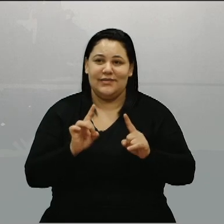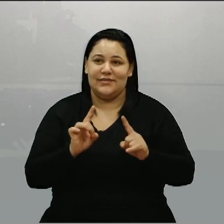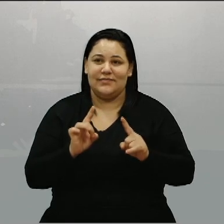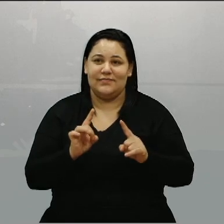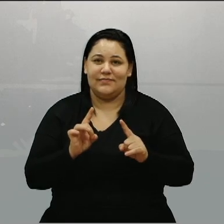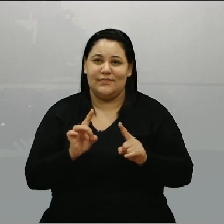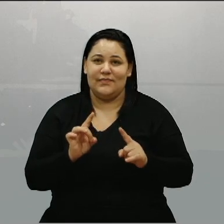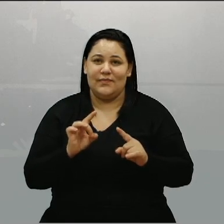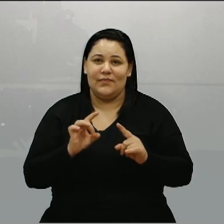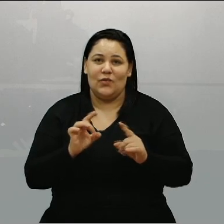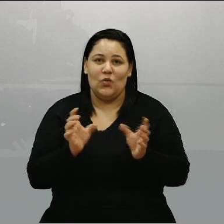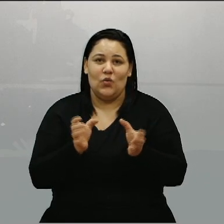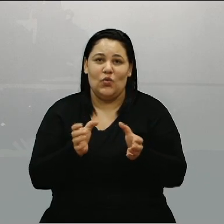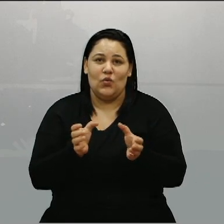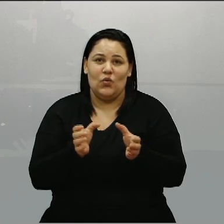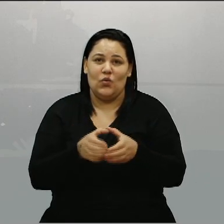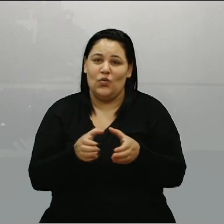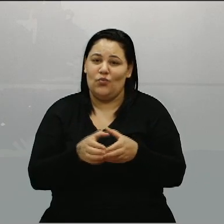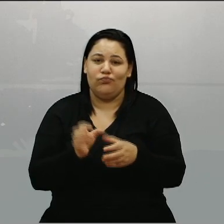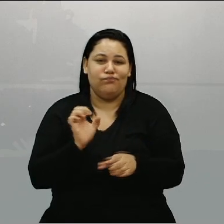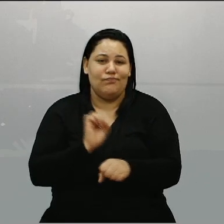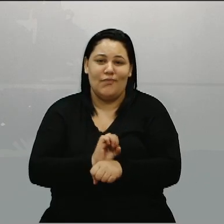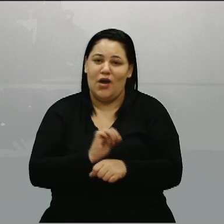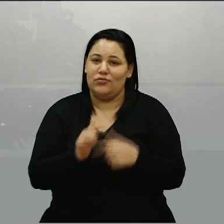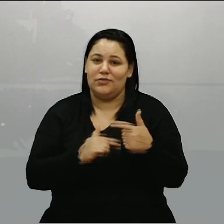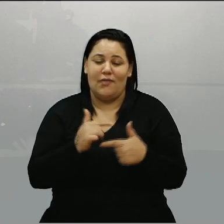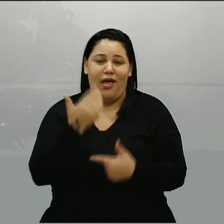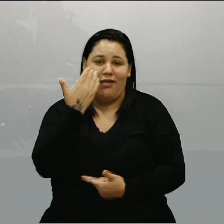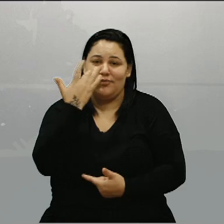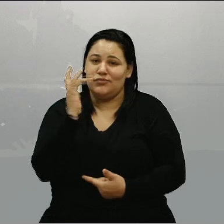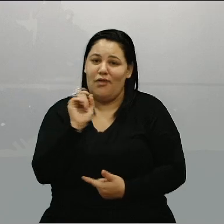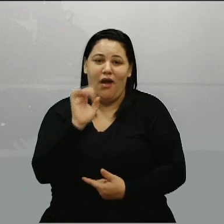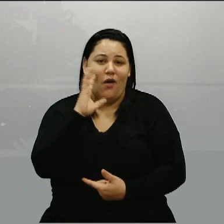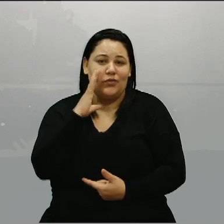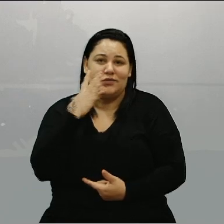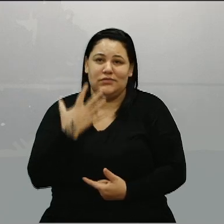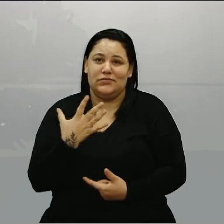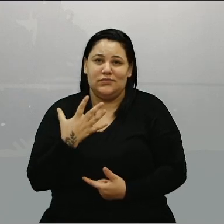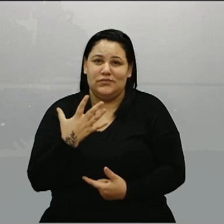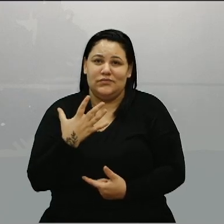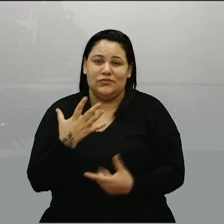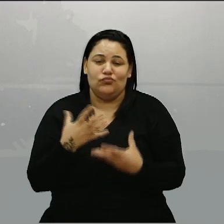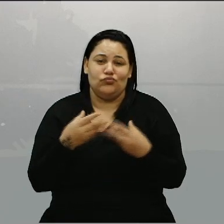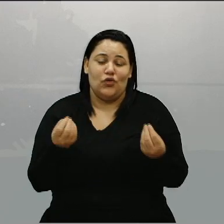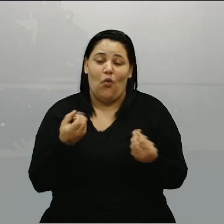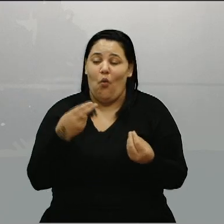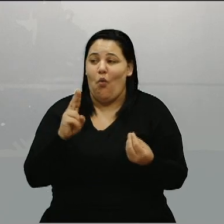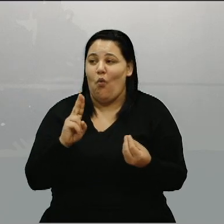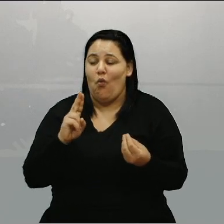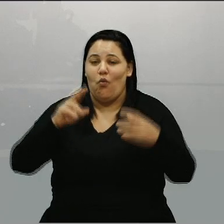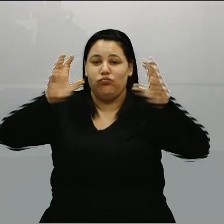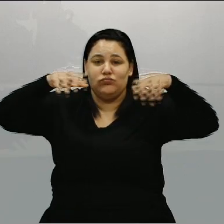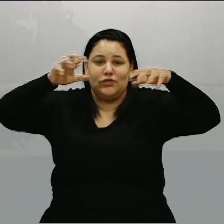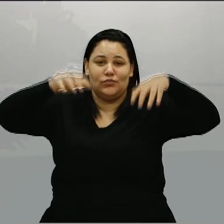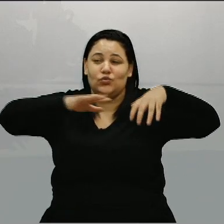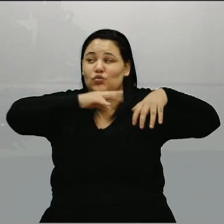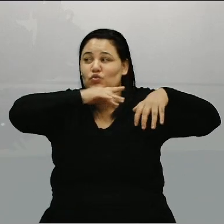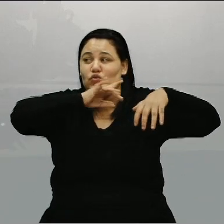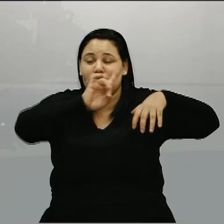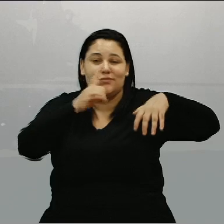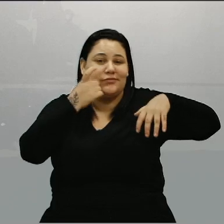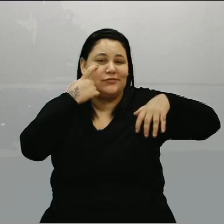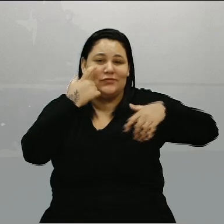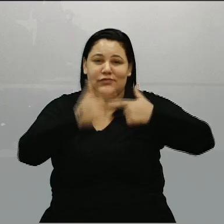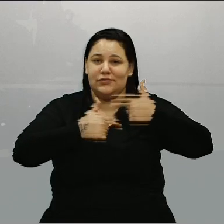não sei se essa equipe foi extinta ou por causa do mau tempo, a gente não está vendo mais esse trabalho.